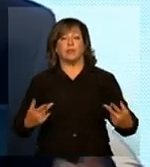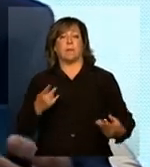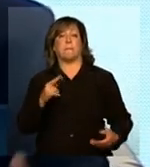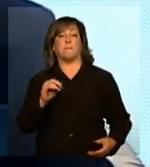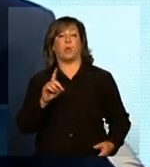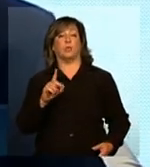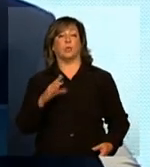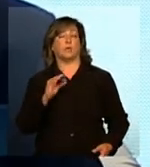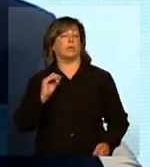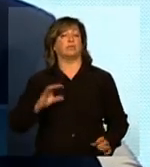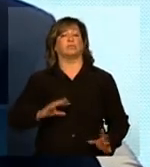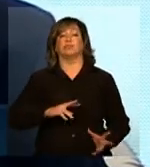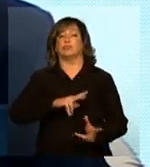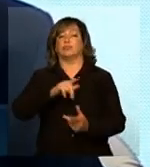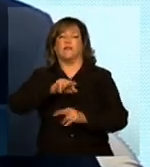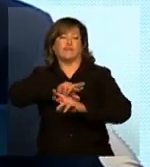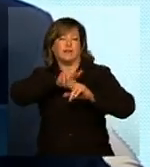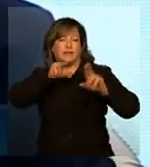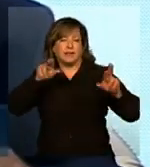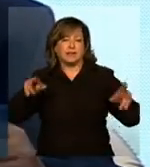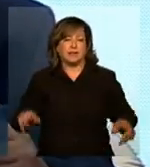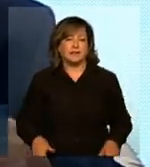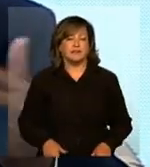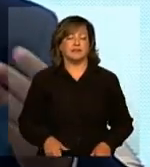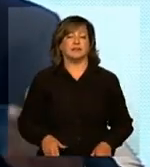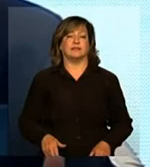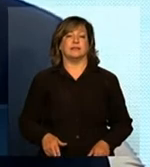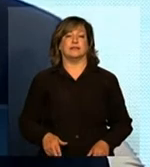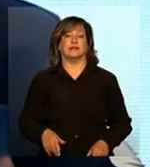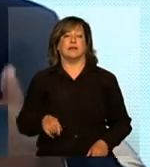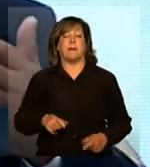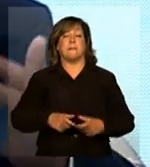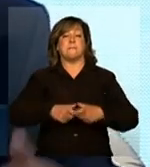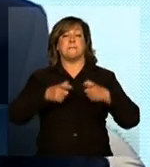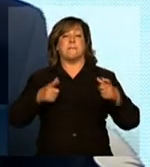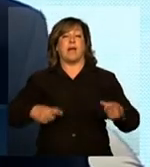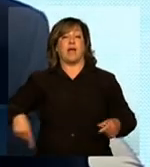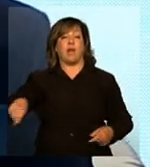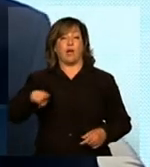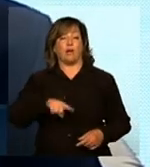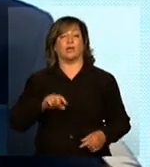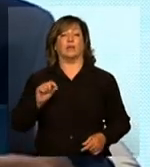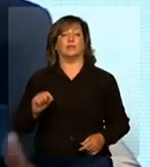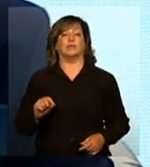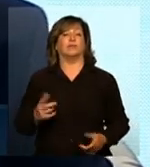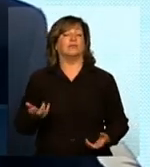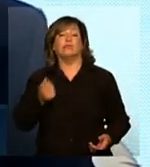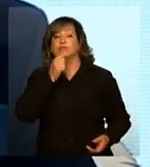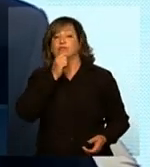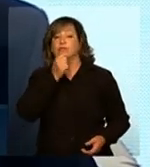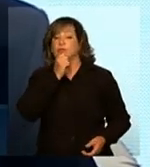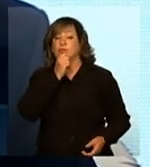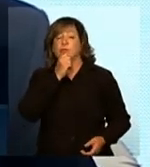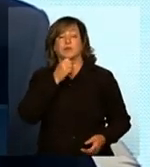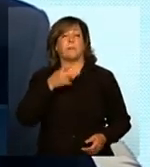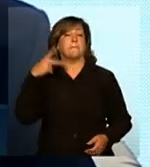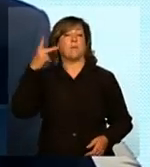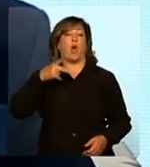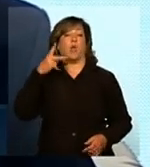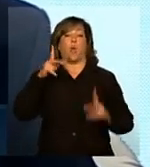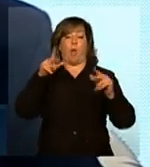de alimentos em toda a sua diversidade, sua grande maioria muito distante de políticas públicas como a que nós temos